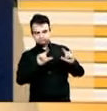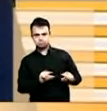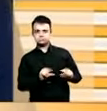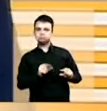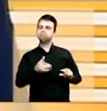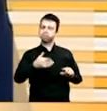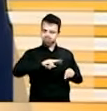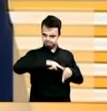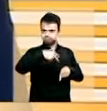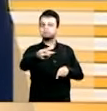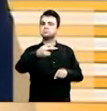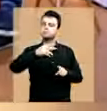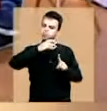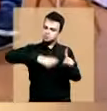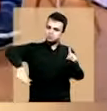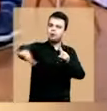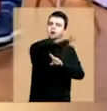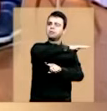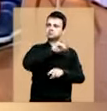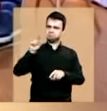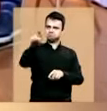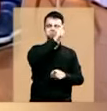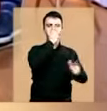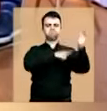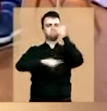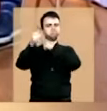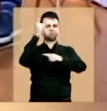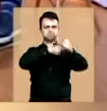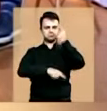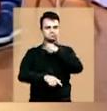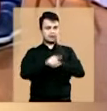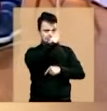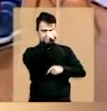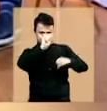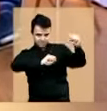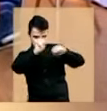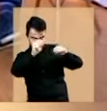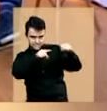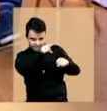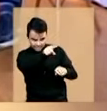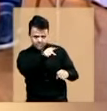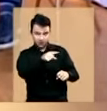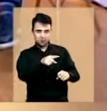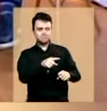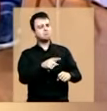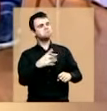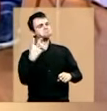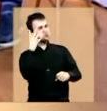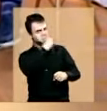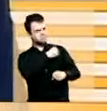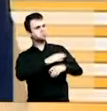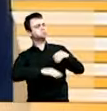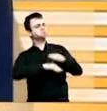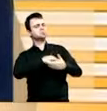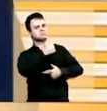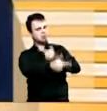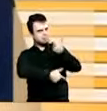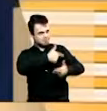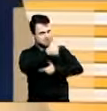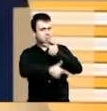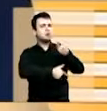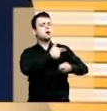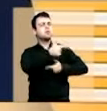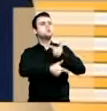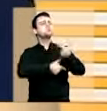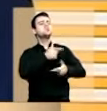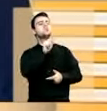própria sociedade, né? Sim. Ou seja, eu vou numa empresa que eu vejo lá que ela reutiliza, além de ser bonito, porque muitas vezes